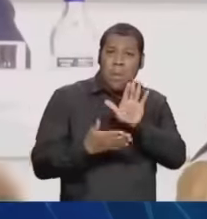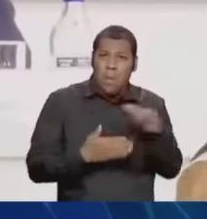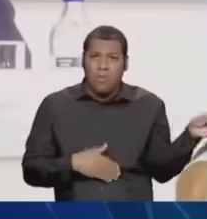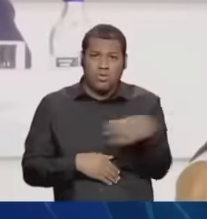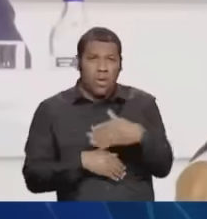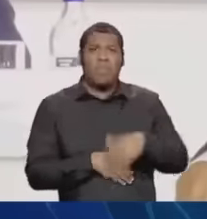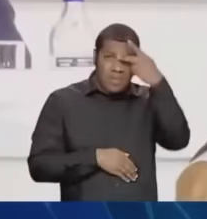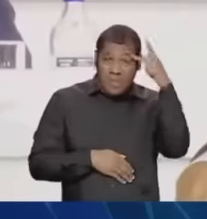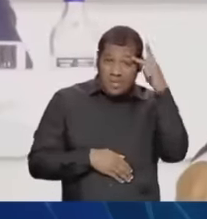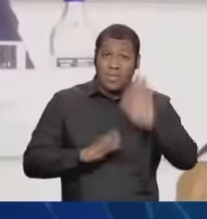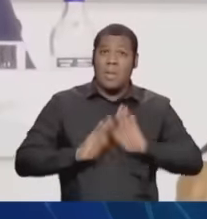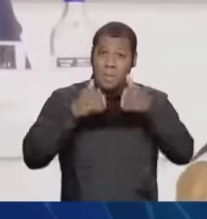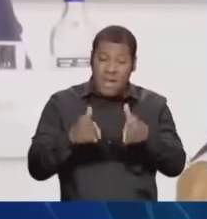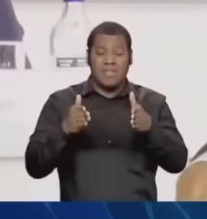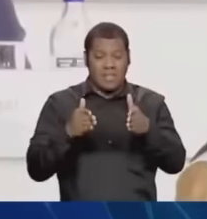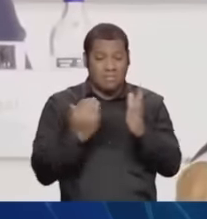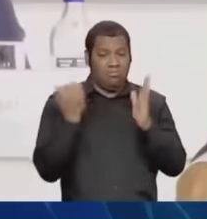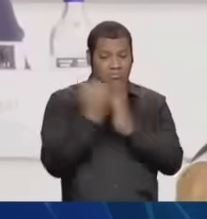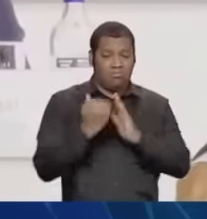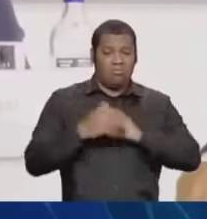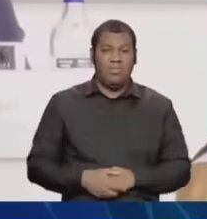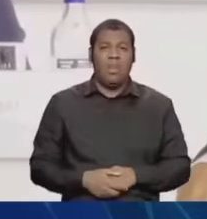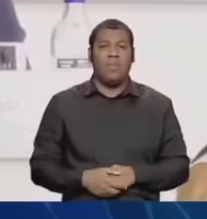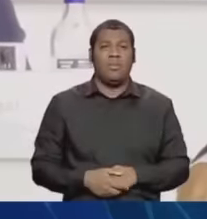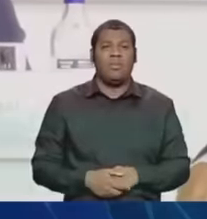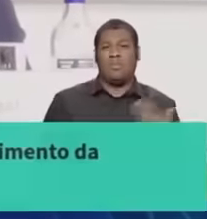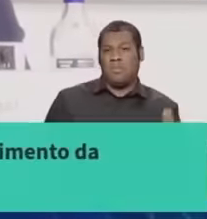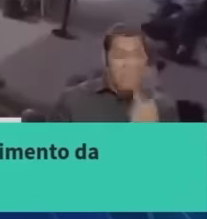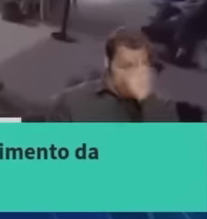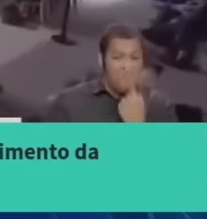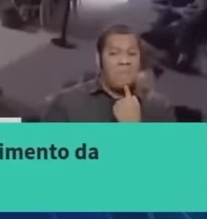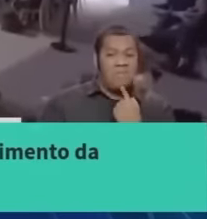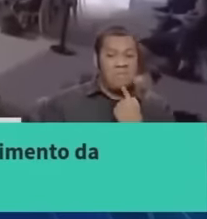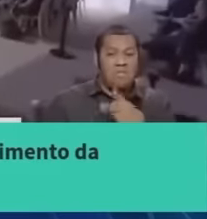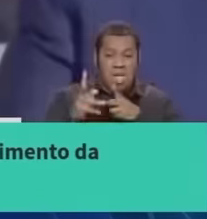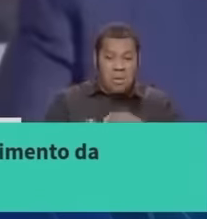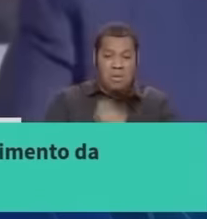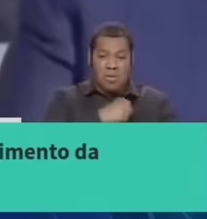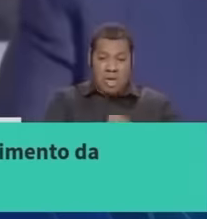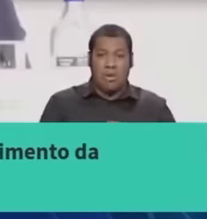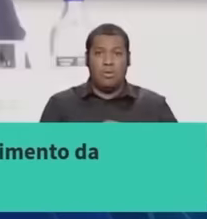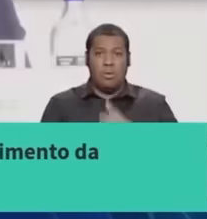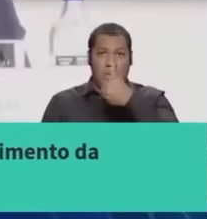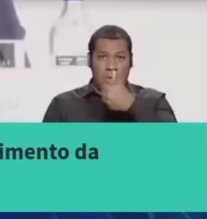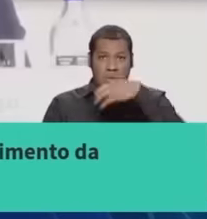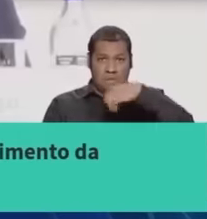gente participando da direção, porque não pode ser apenas os mesmos de 1945, 46, 47 e